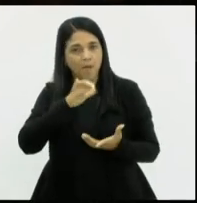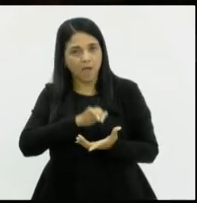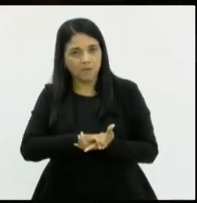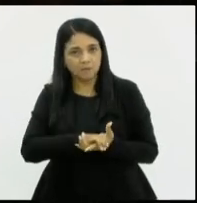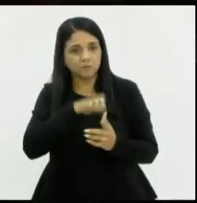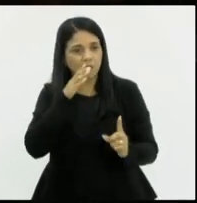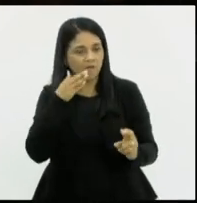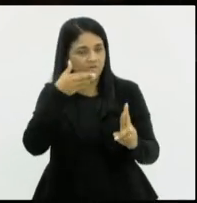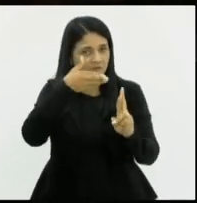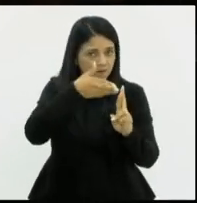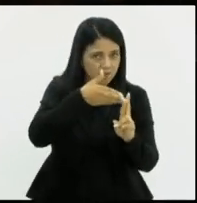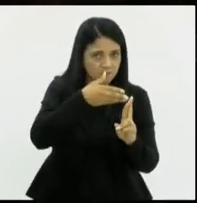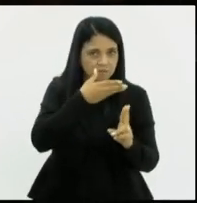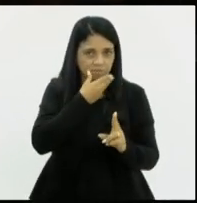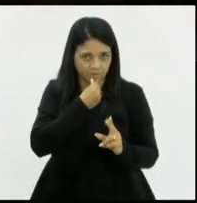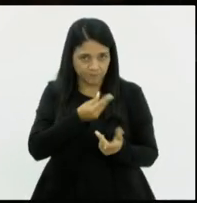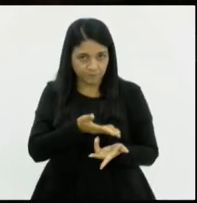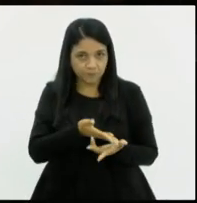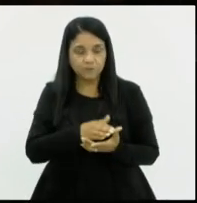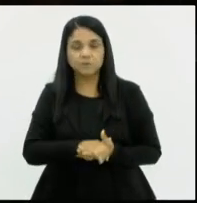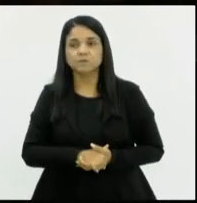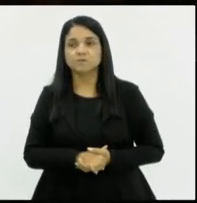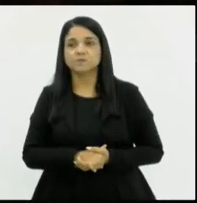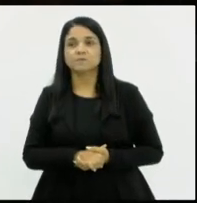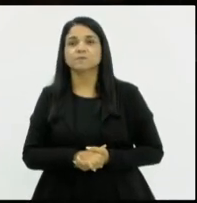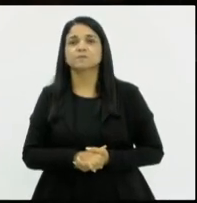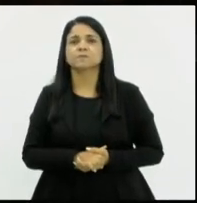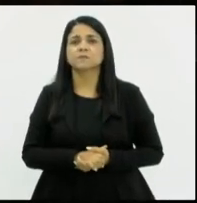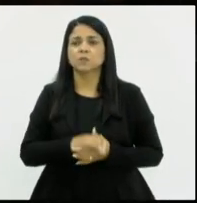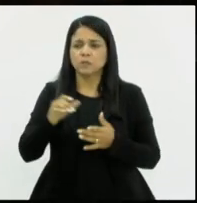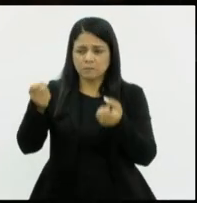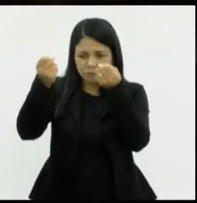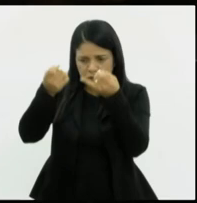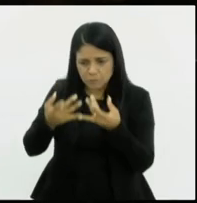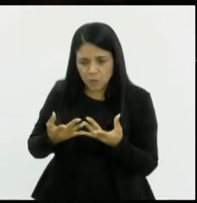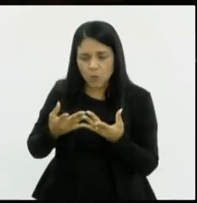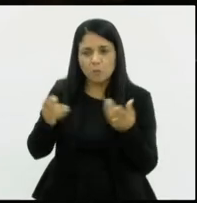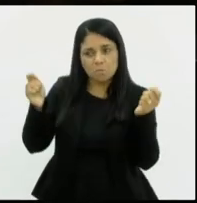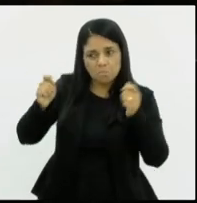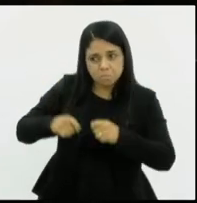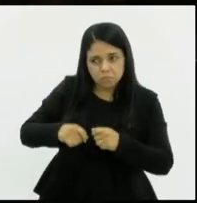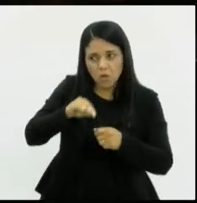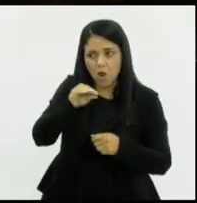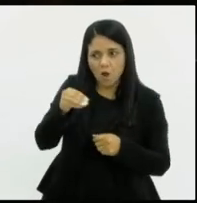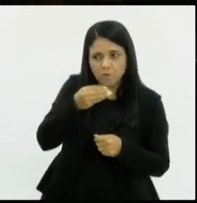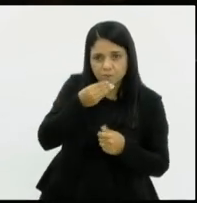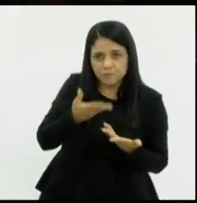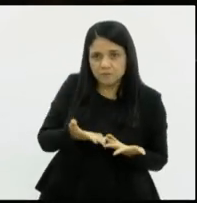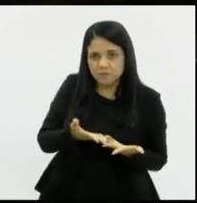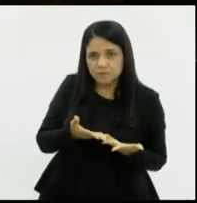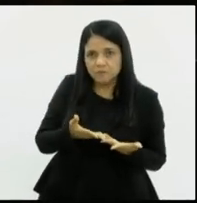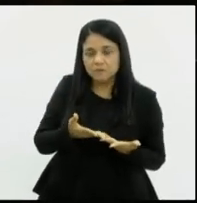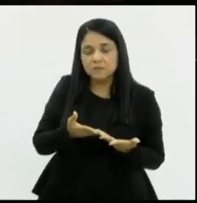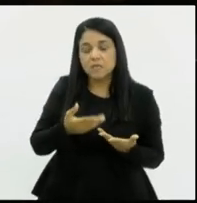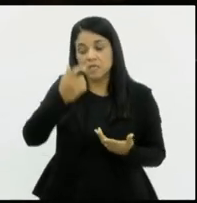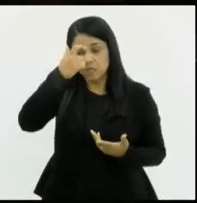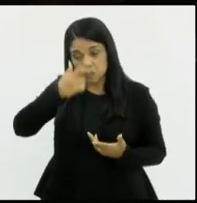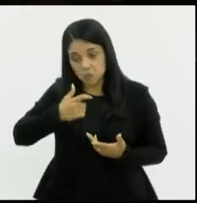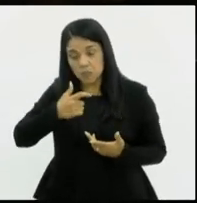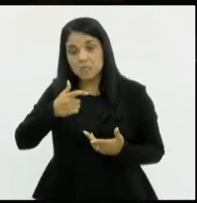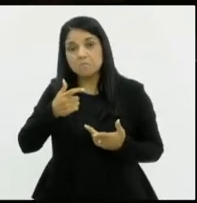falou sobre essa possibilidade, eu só falei para ele: estou aqui, o que tiver de ser, vai